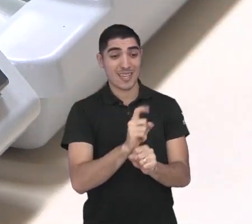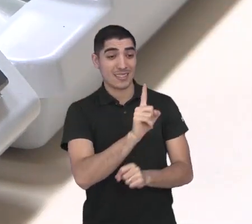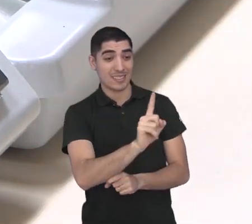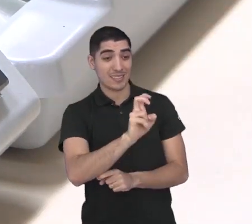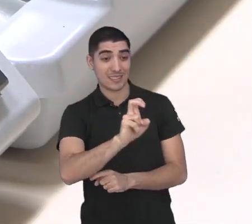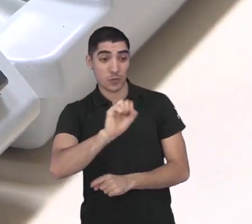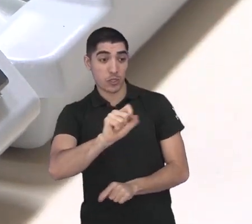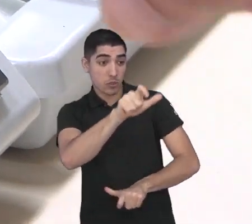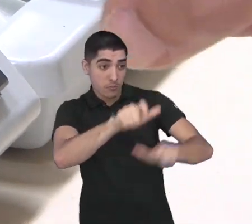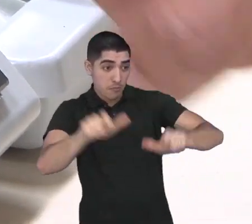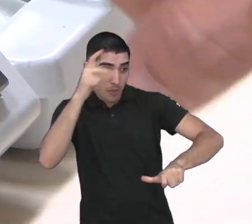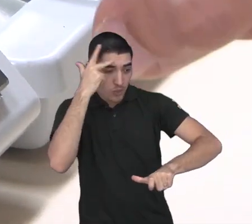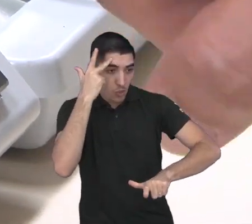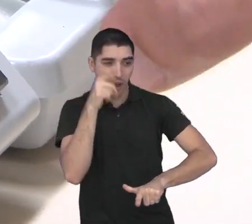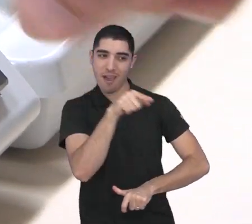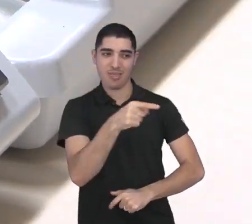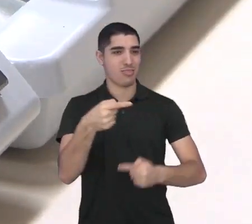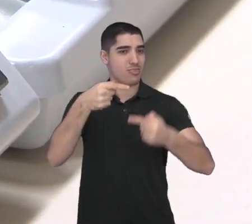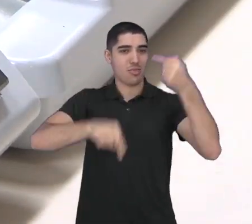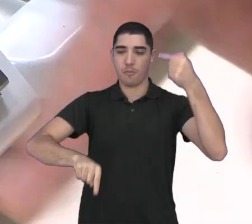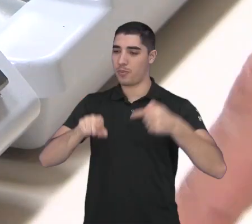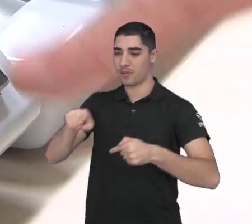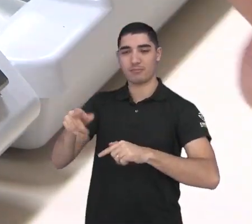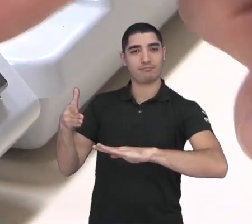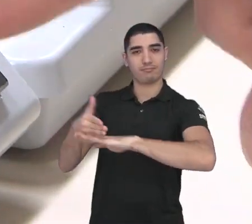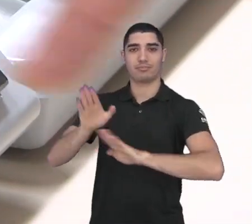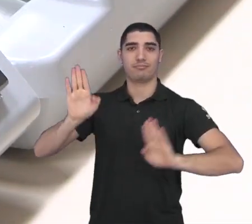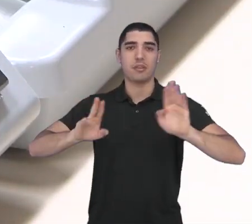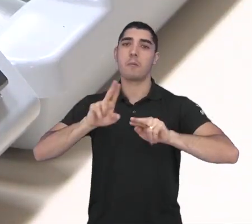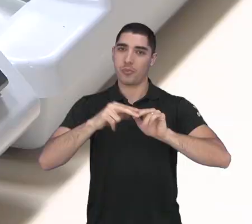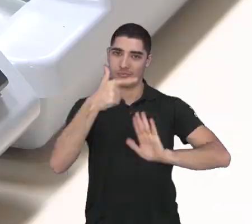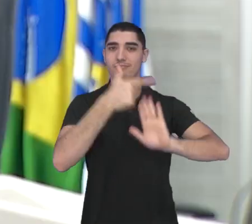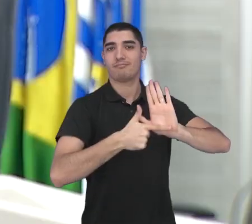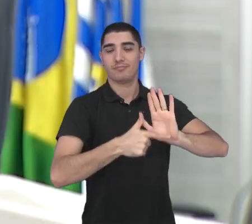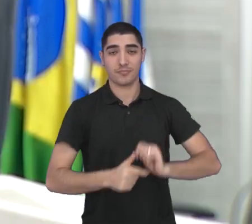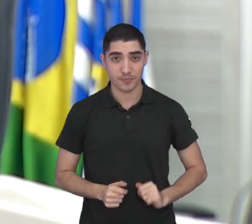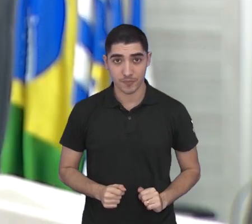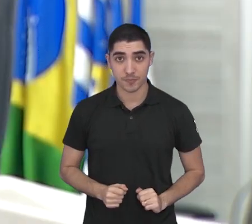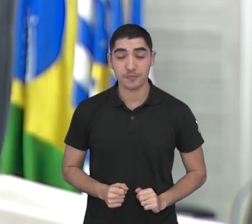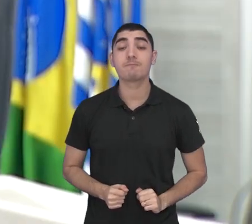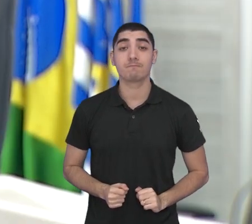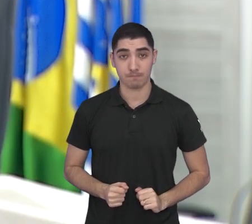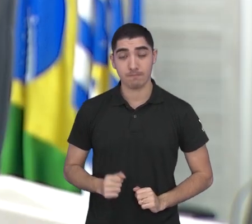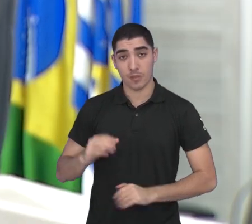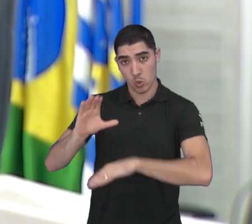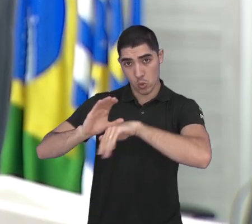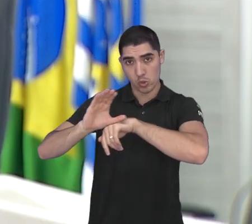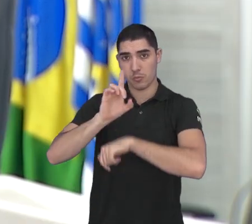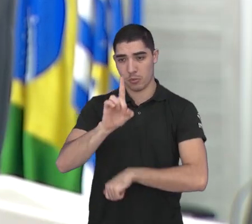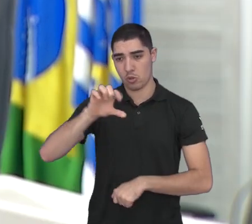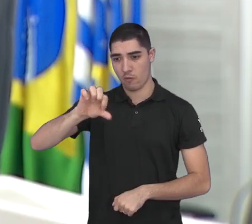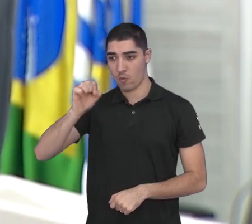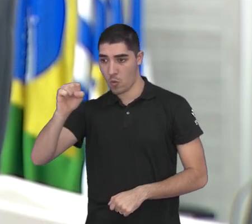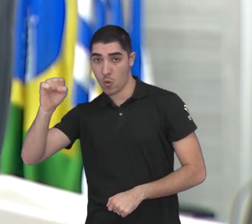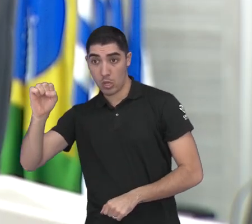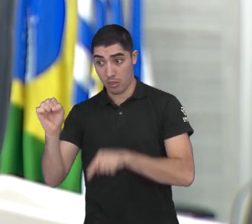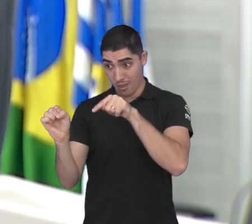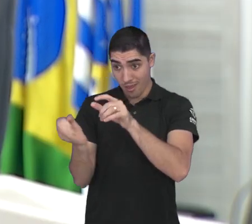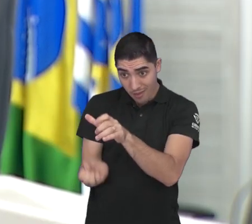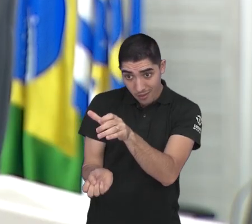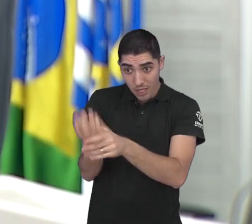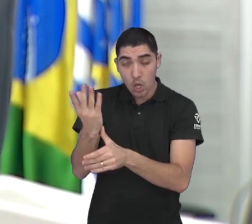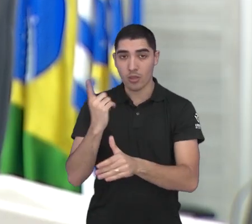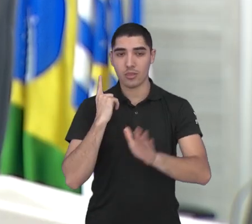barrou 158 candidaturas com base na Lei da Ficha Limpa. Quando a Constituição de 1988